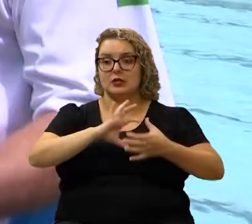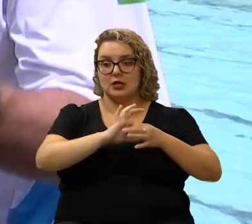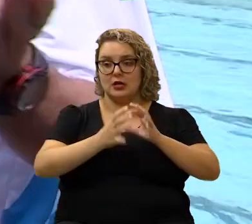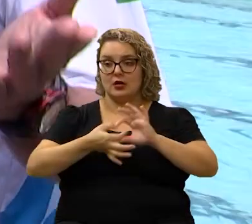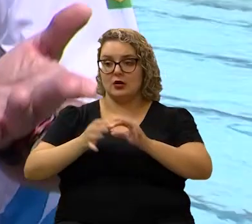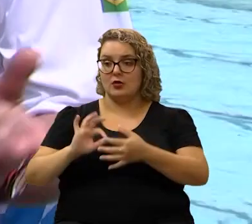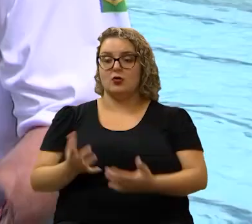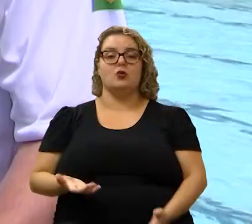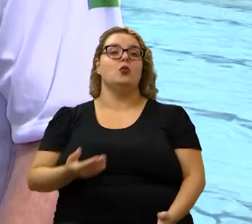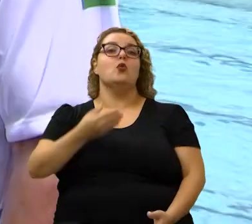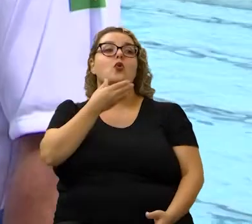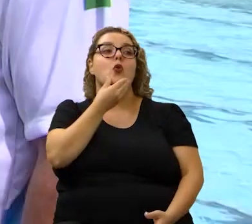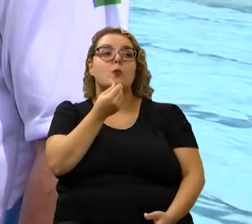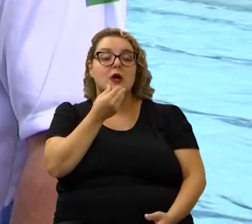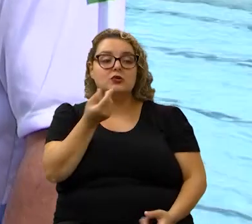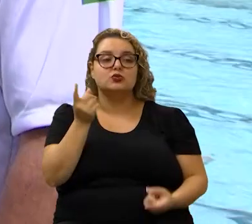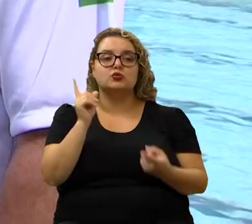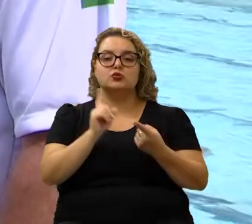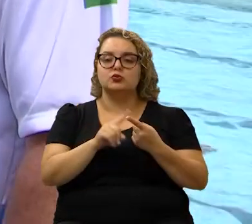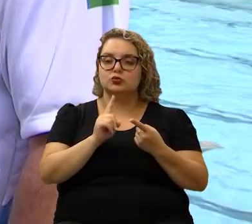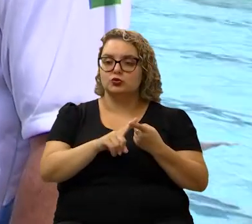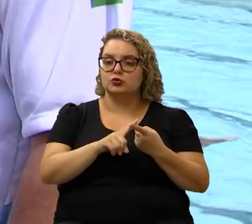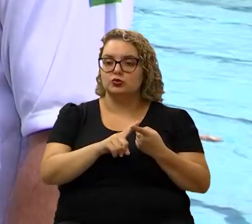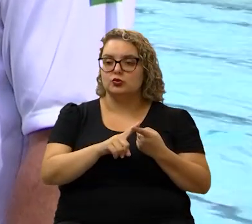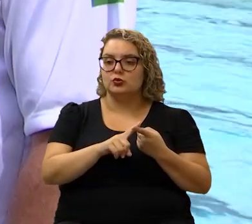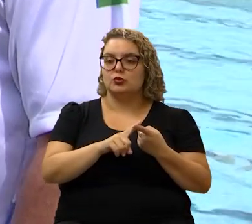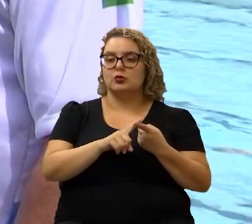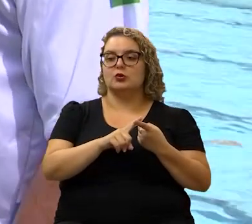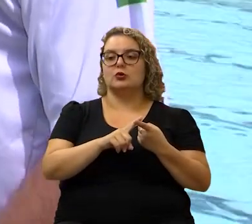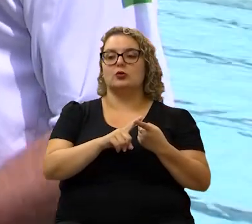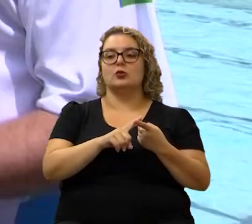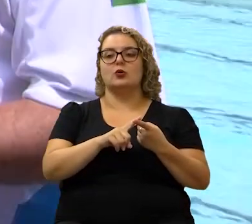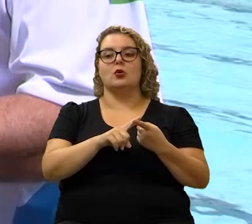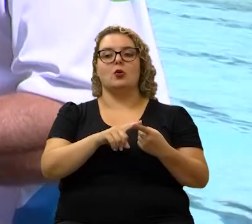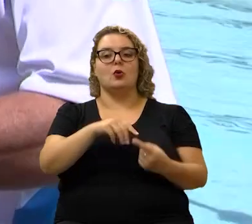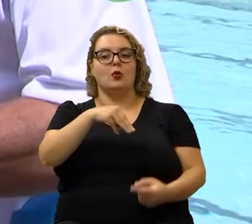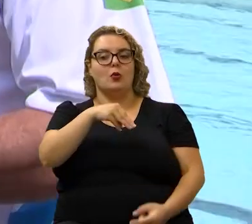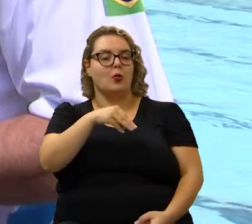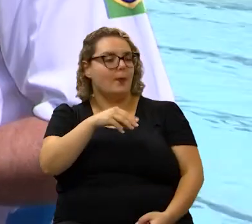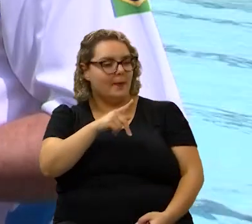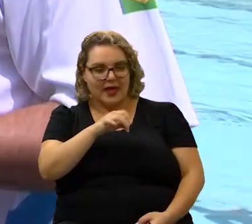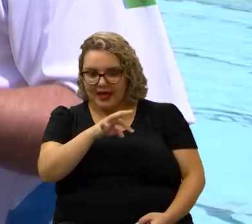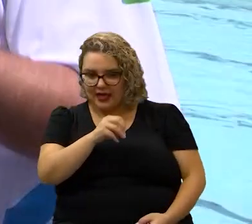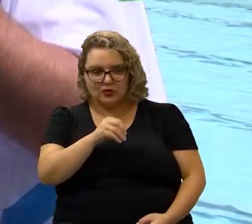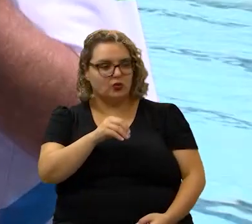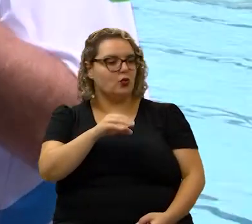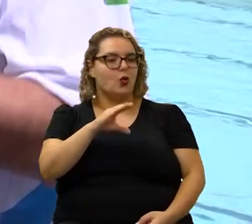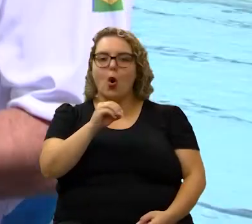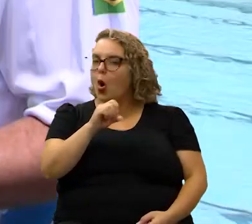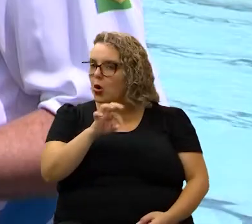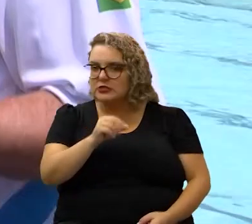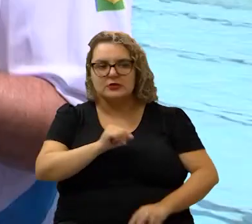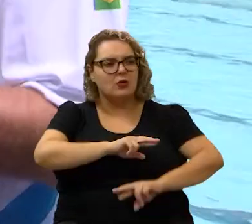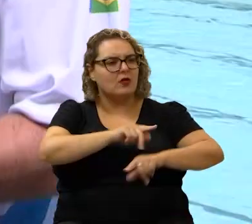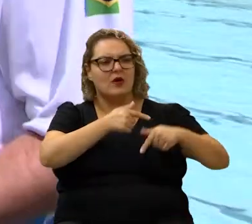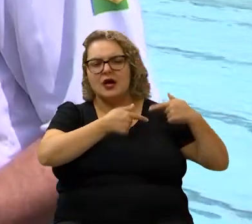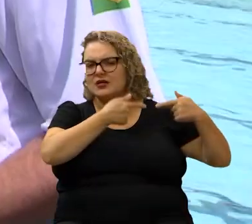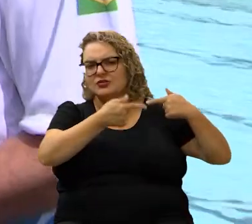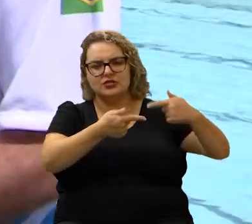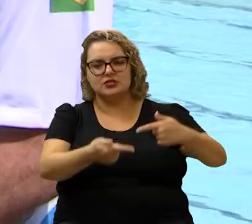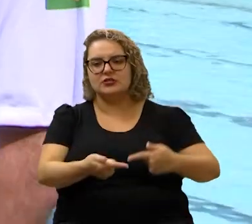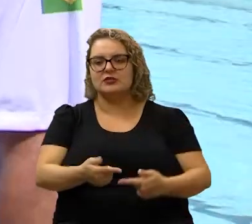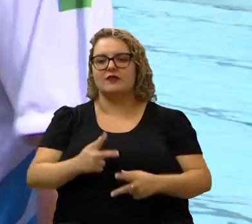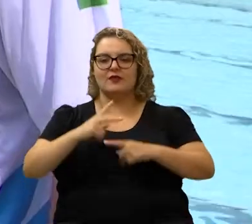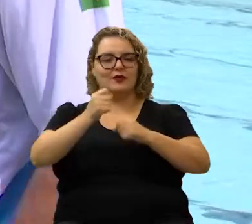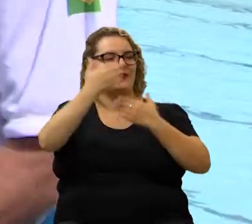foi medalhista de ouro agora na Olimpíada, o masculino, o nadador de 200 livre, medalhista olímpico, o peito é forte, o costas é